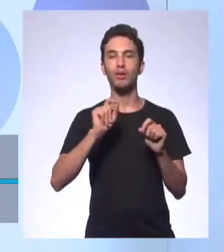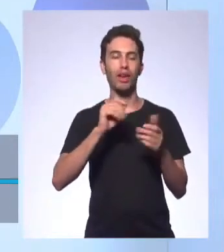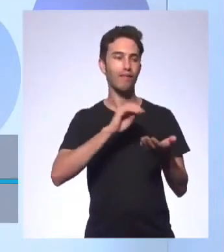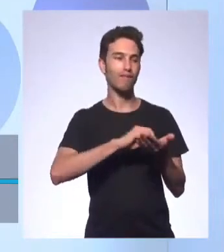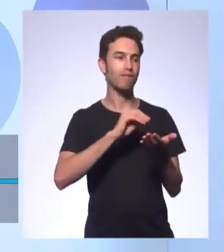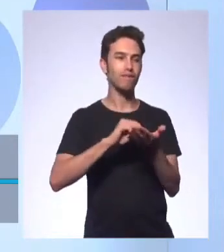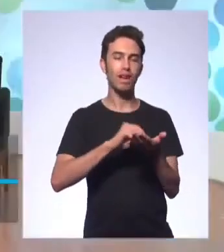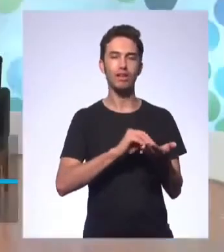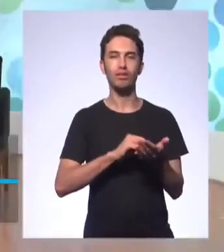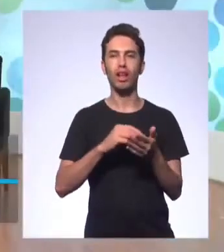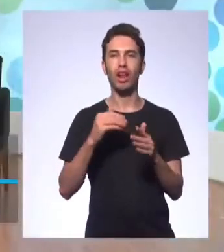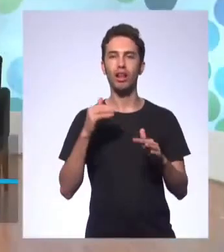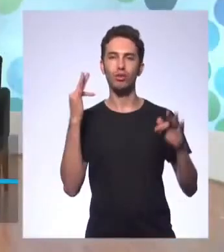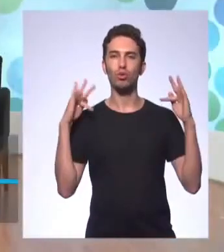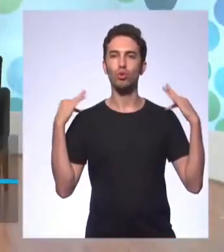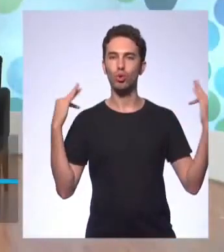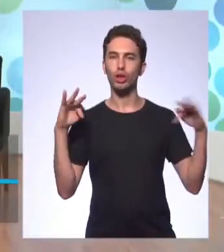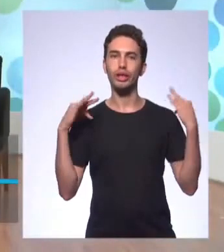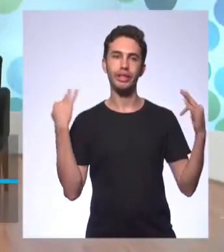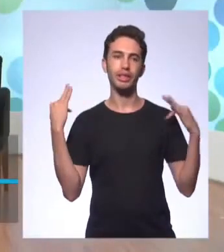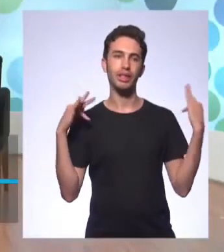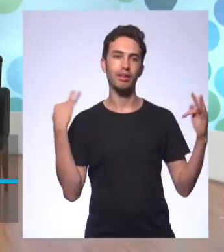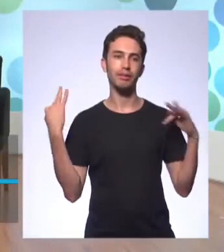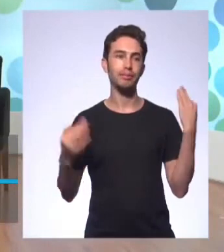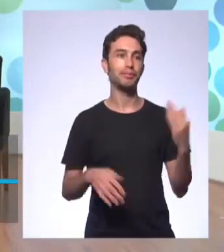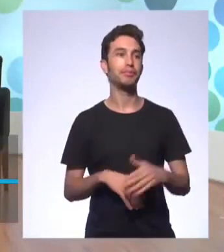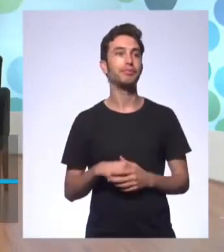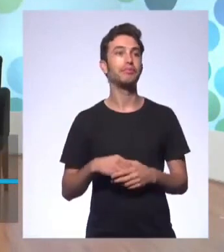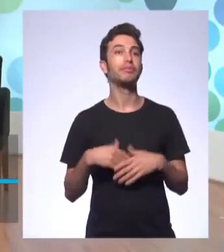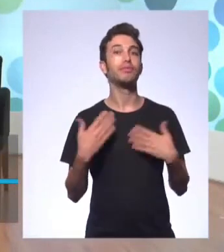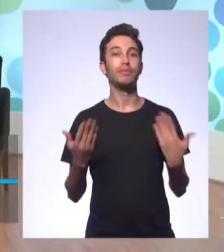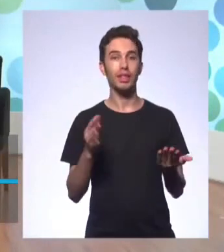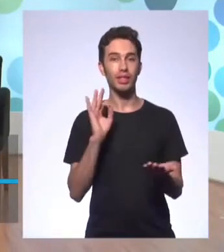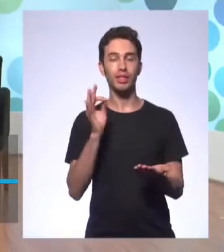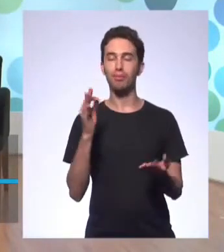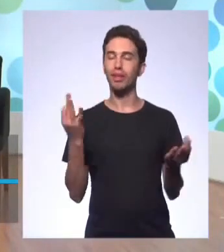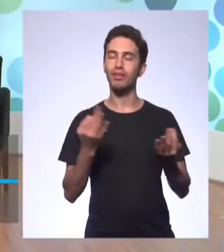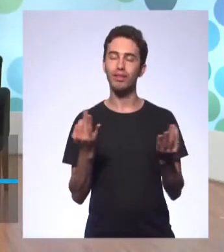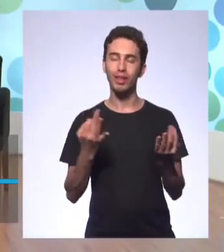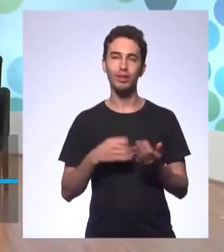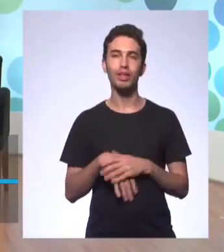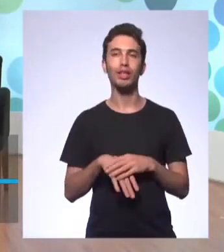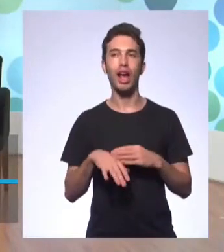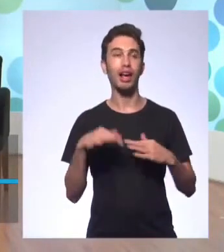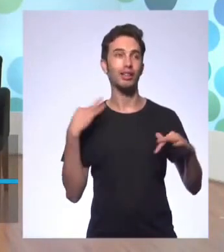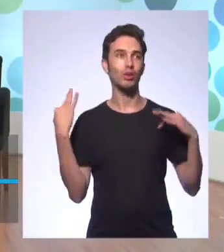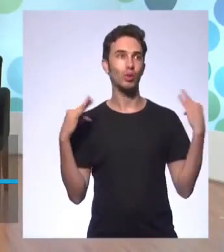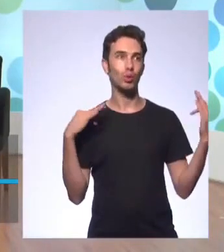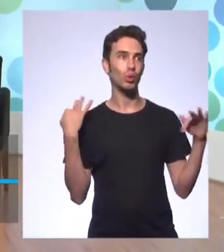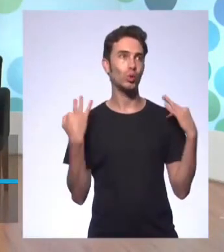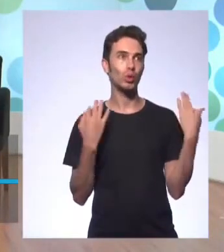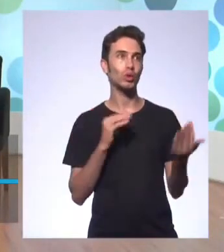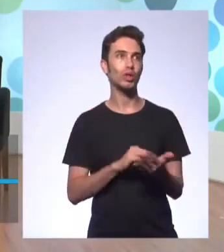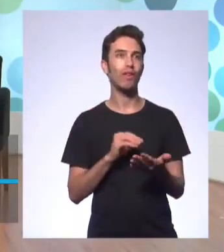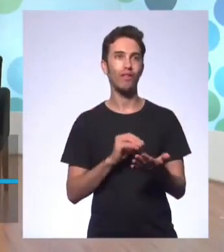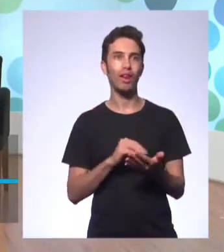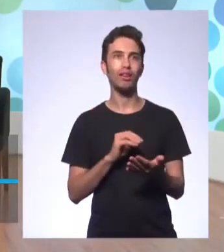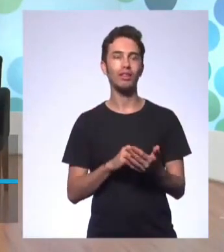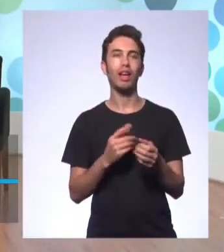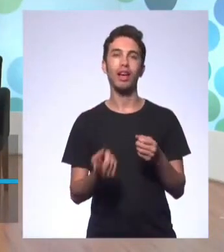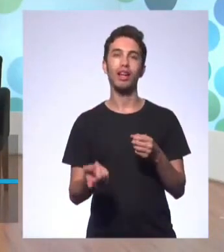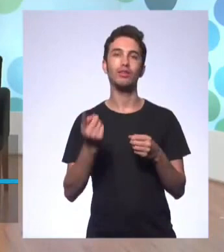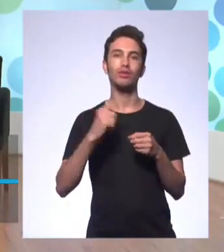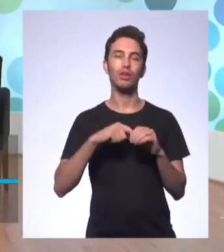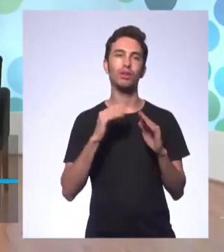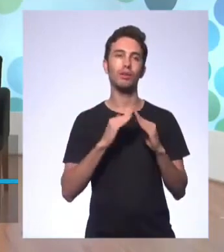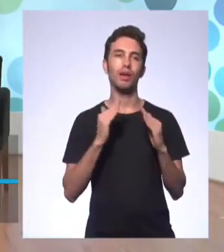Então, tá perfeito, né? Por falta de turista, por causa disso, os elefantes terão que voltar para casa. Então, só corrigindo